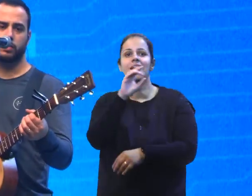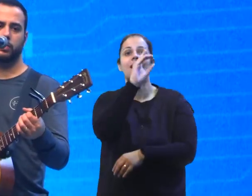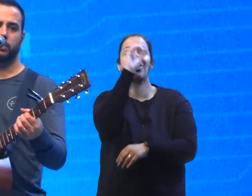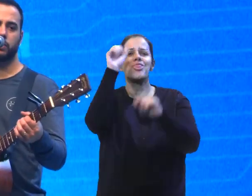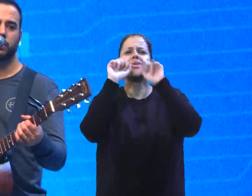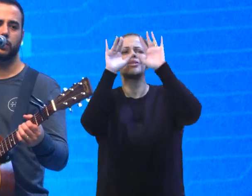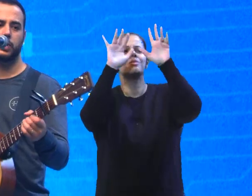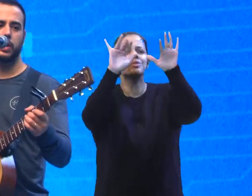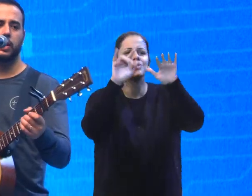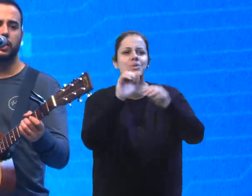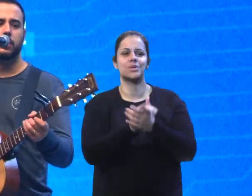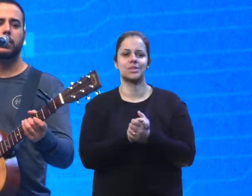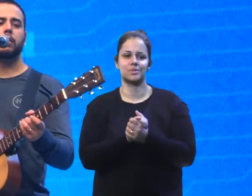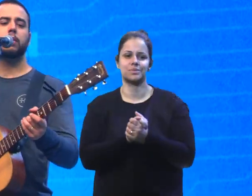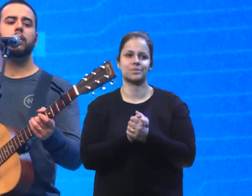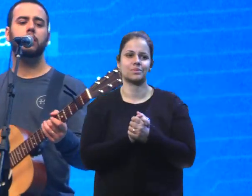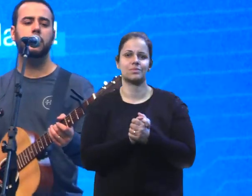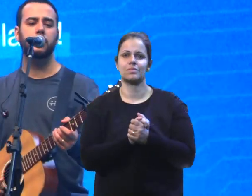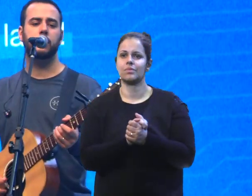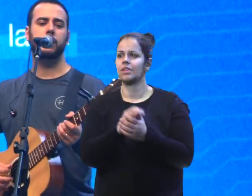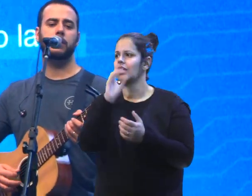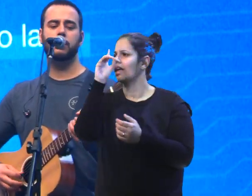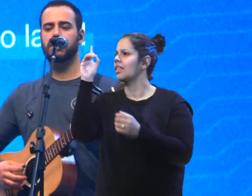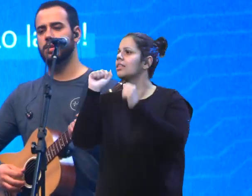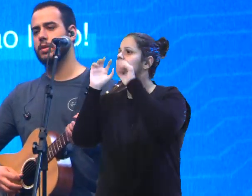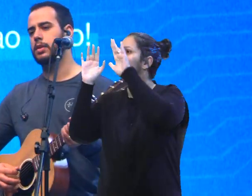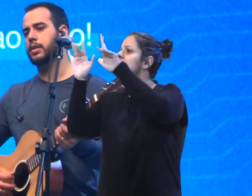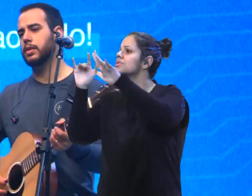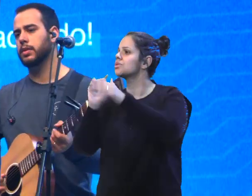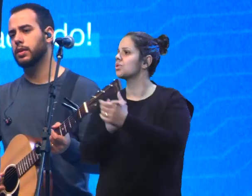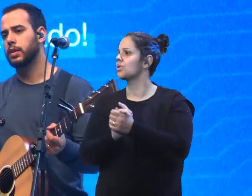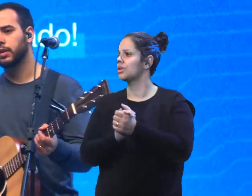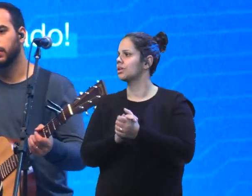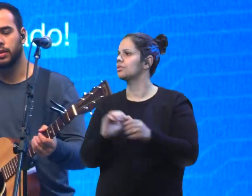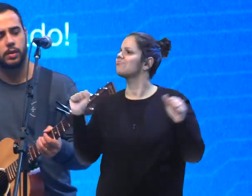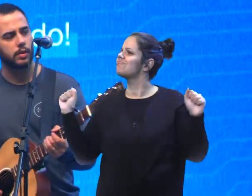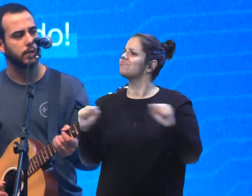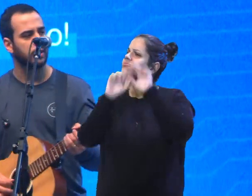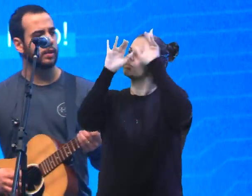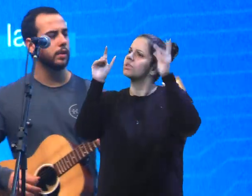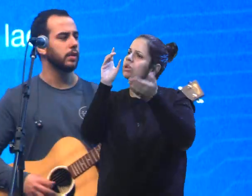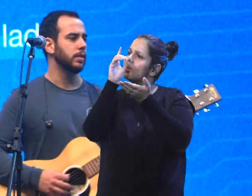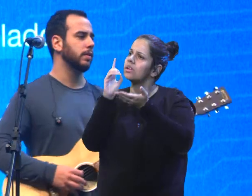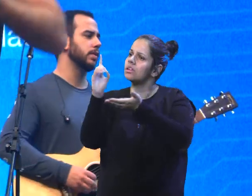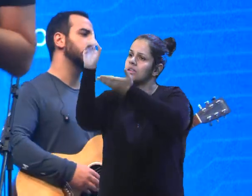Deus abençoe, gente. Deus abençoe, mano. Glória a Deus.